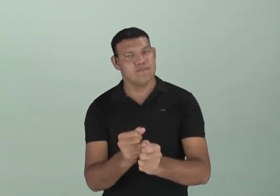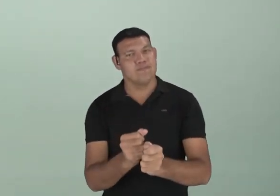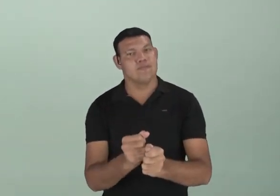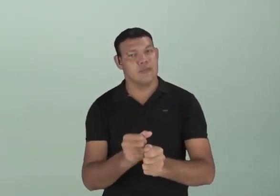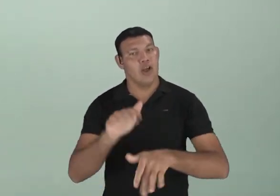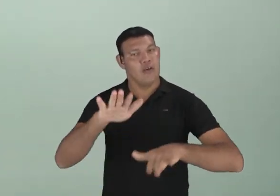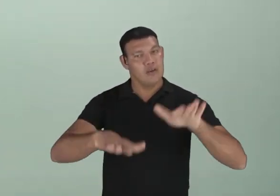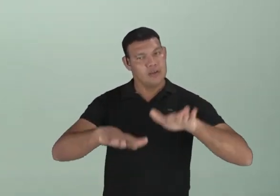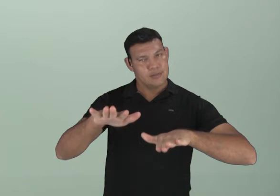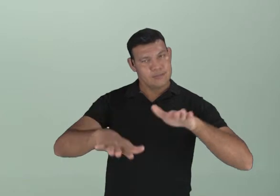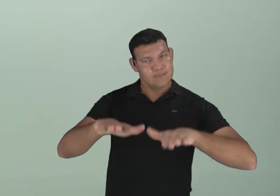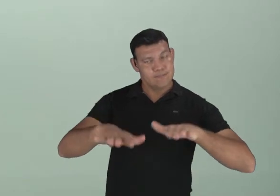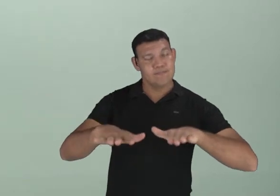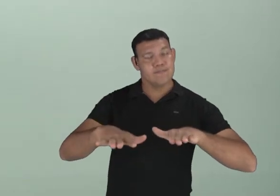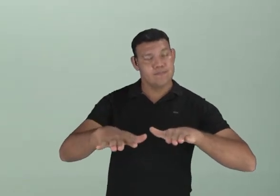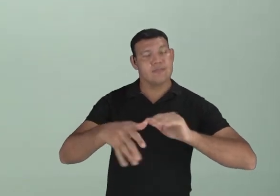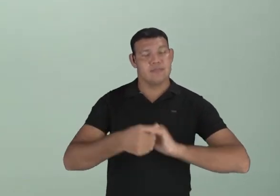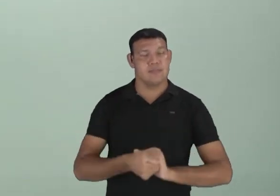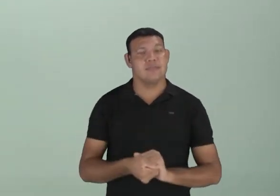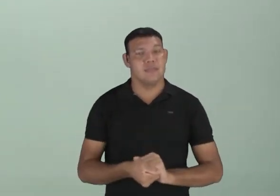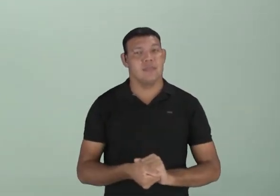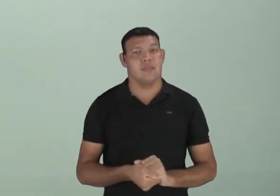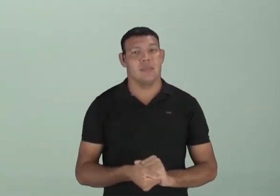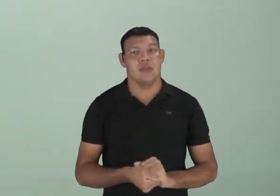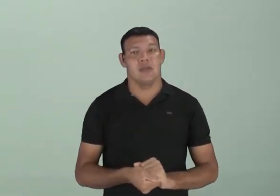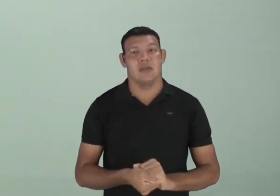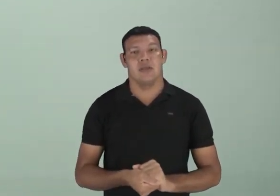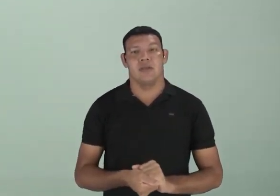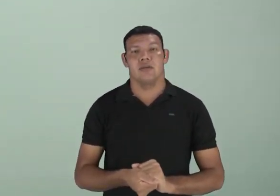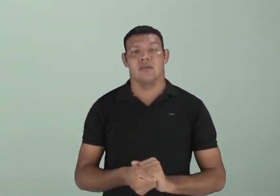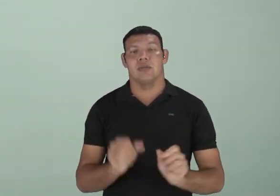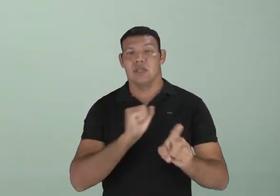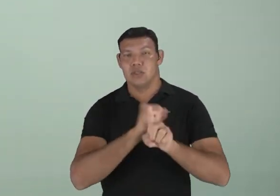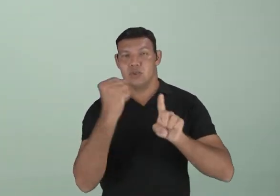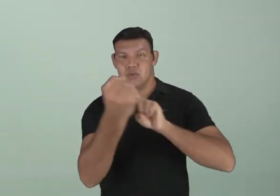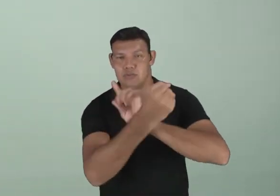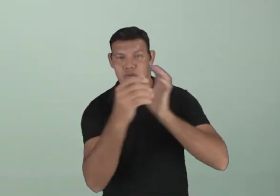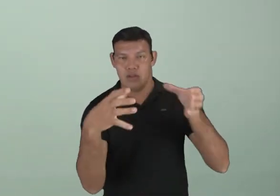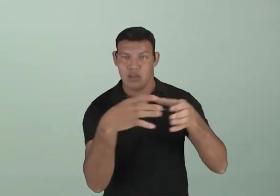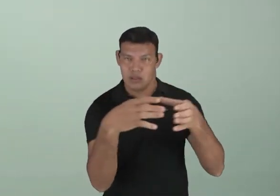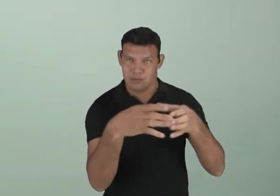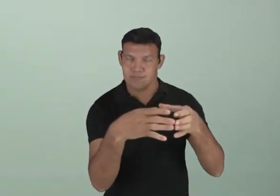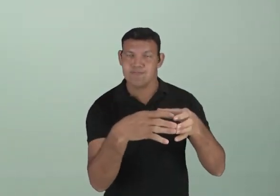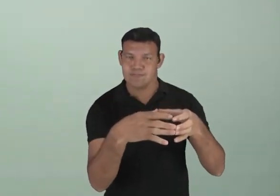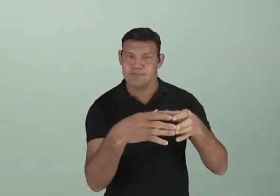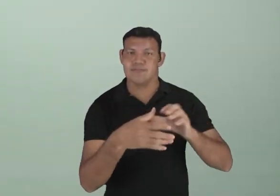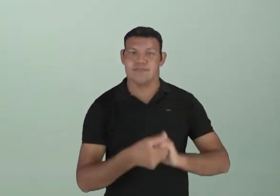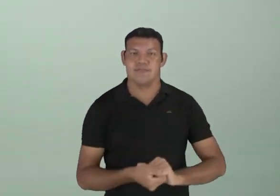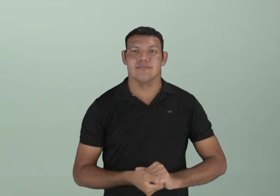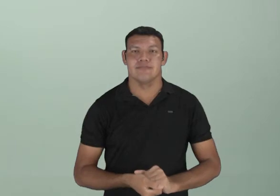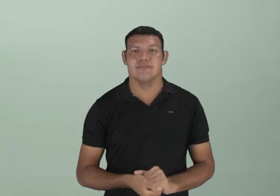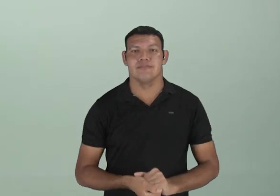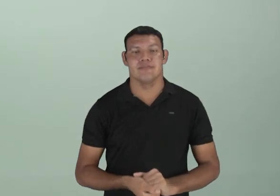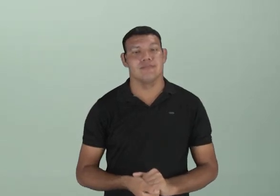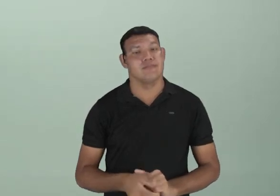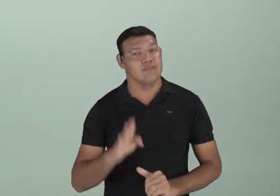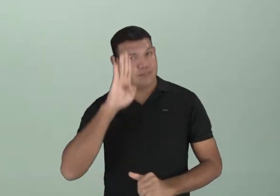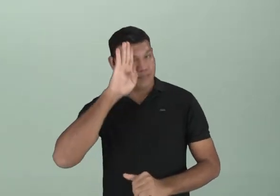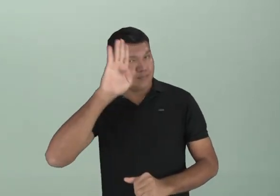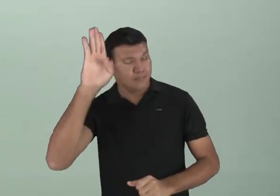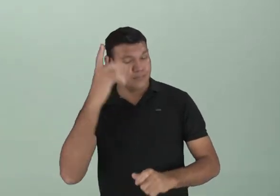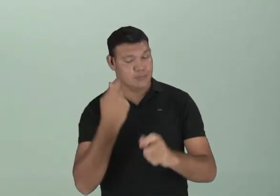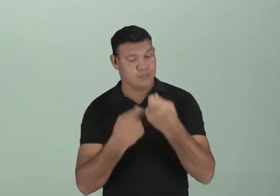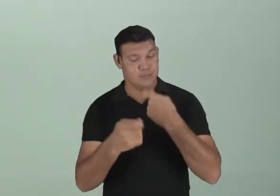nós estamos inseridos. Sim, mas tudo isso é pré-determinado pelas nossas condições